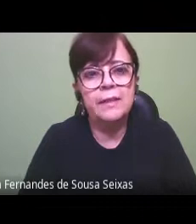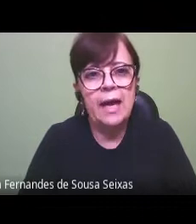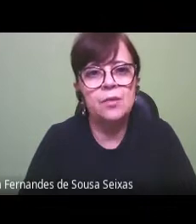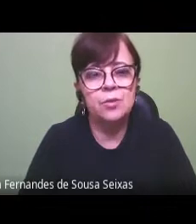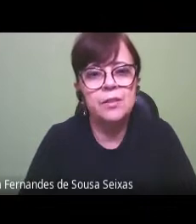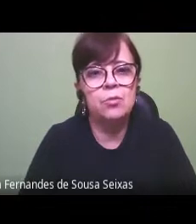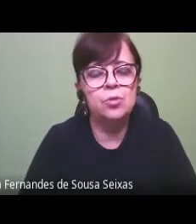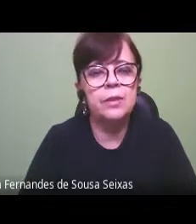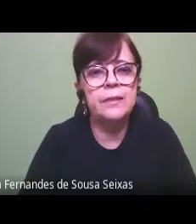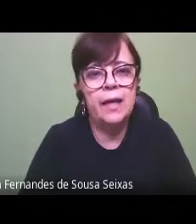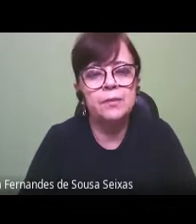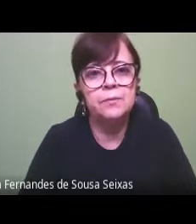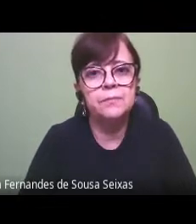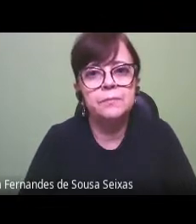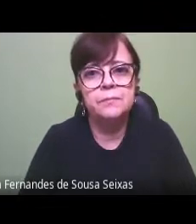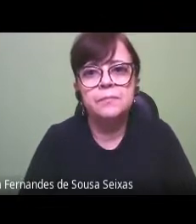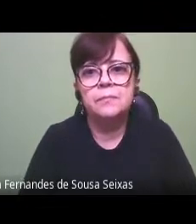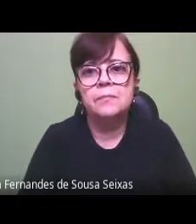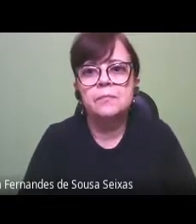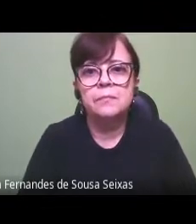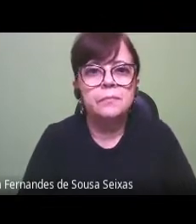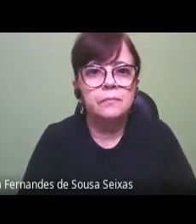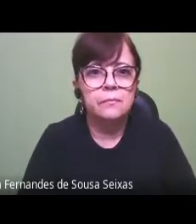Sozinho, solitário, que é o sinal de solitário.